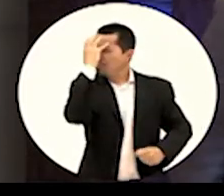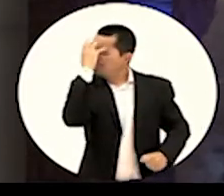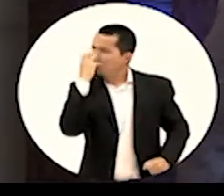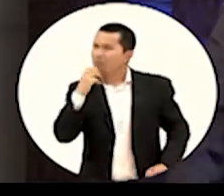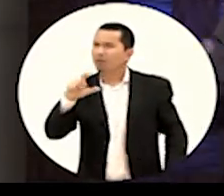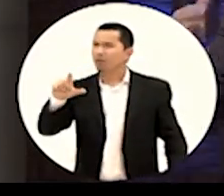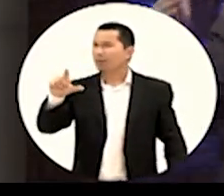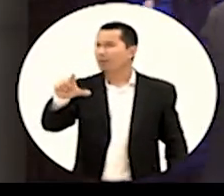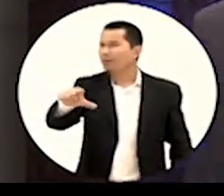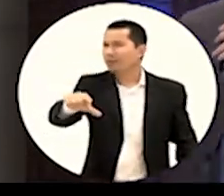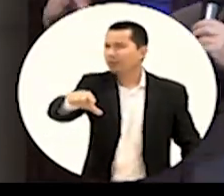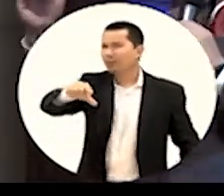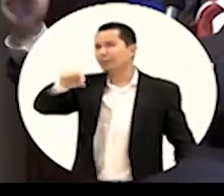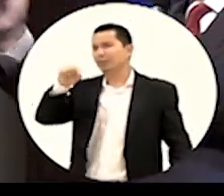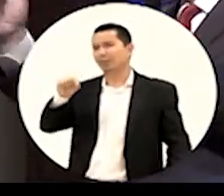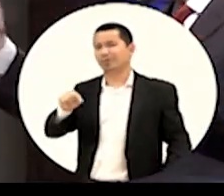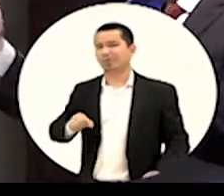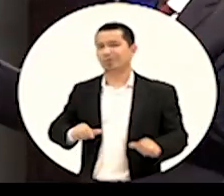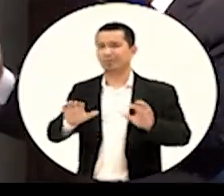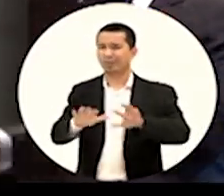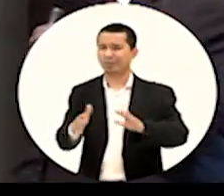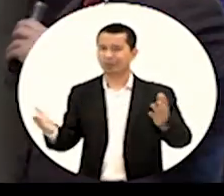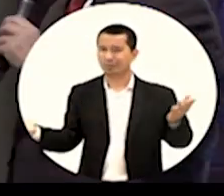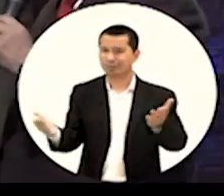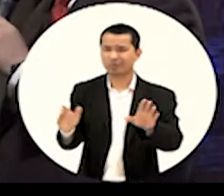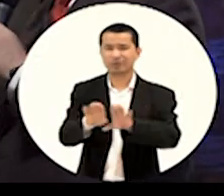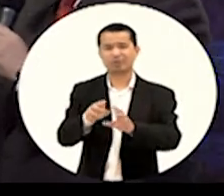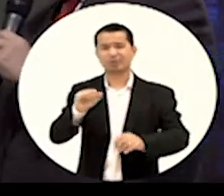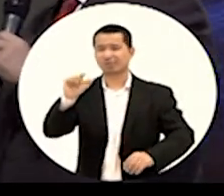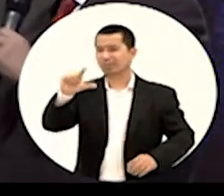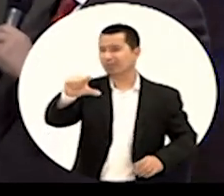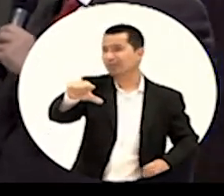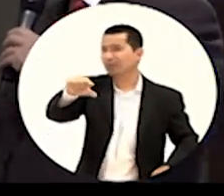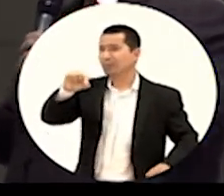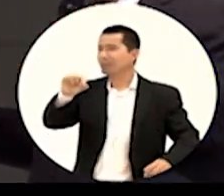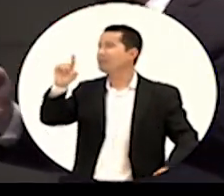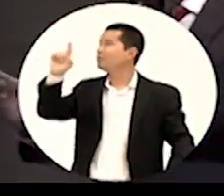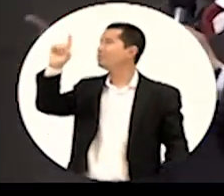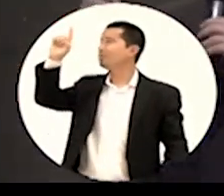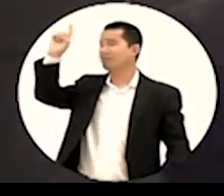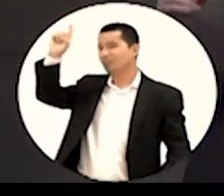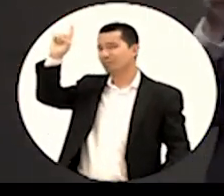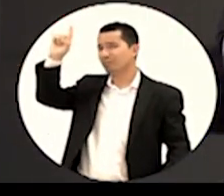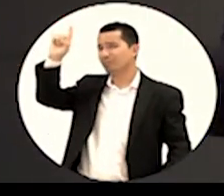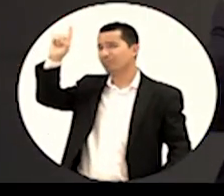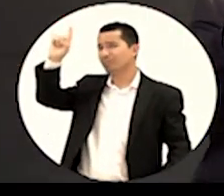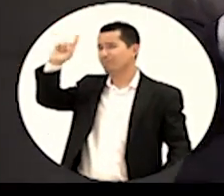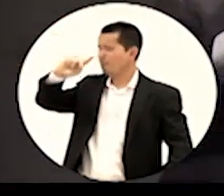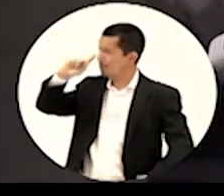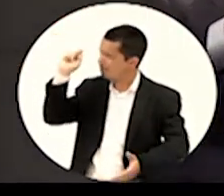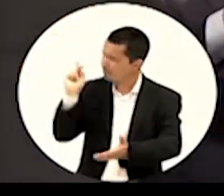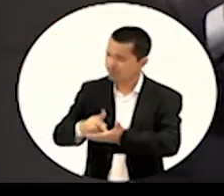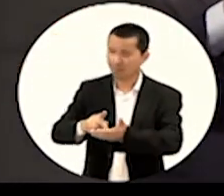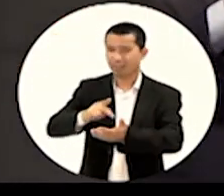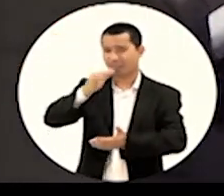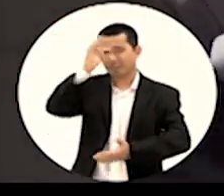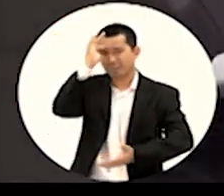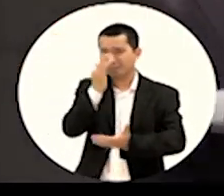comprometedoras, que vão gerar prejuízo para você. Mas aí, queridos, a verdadeira